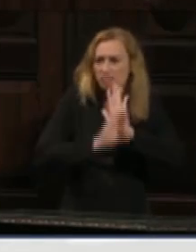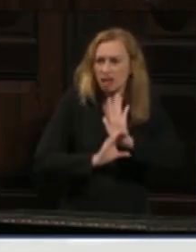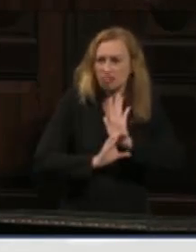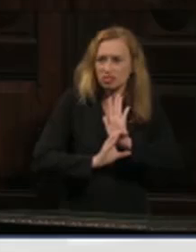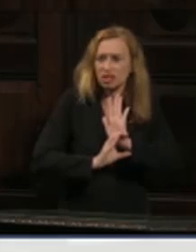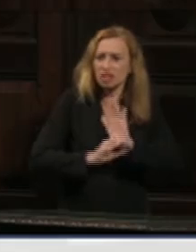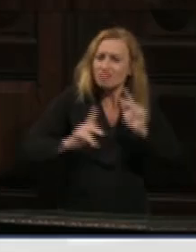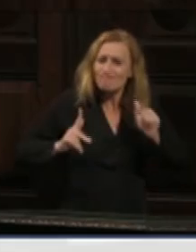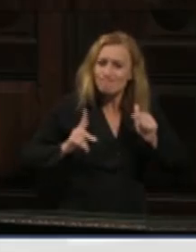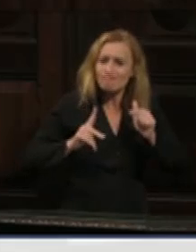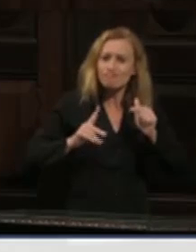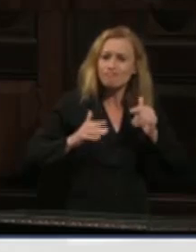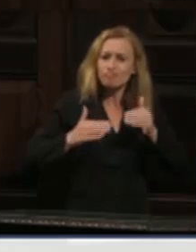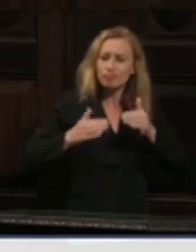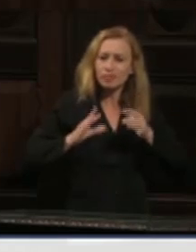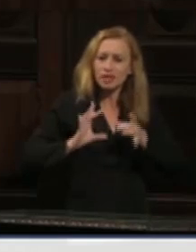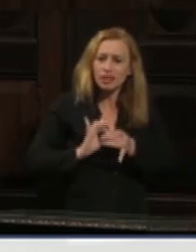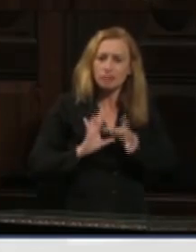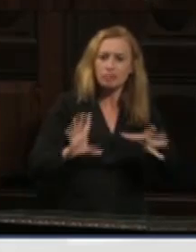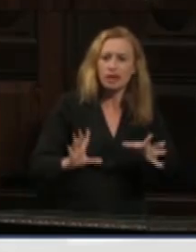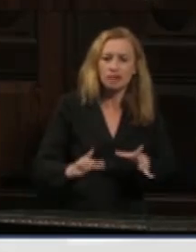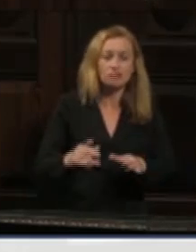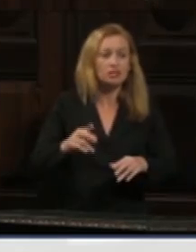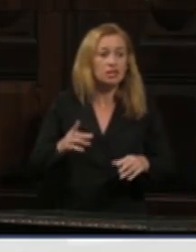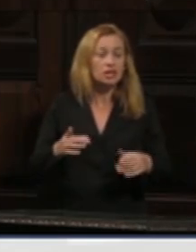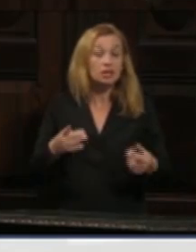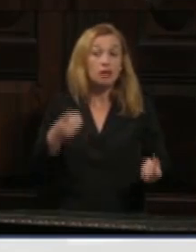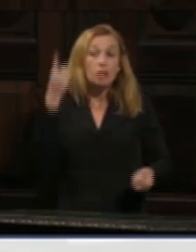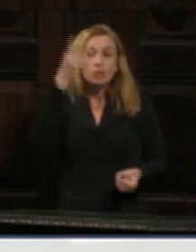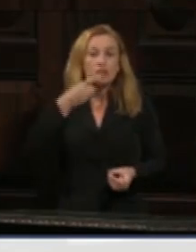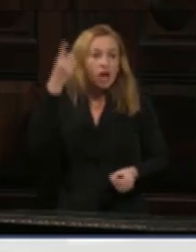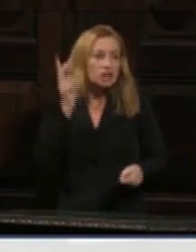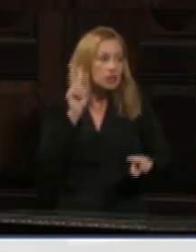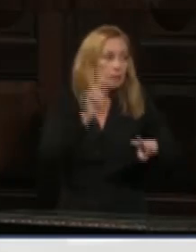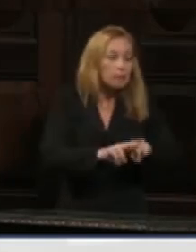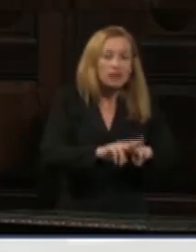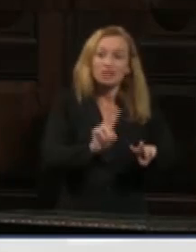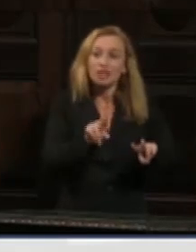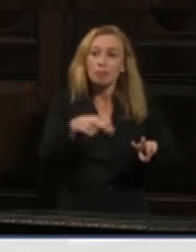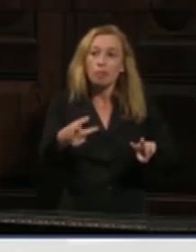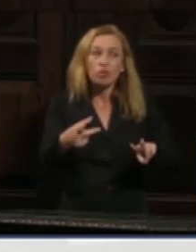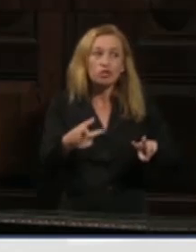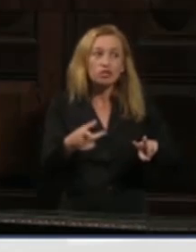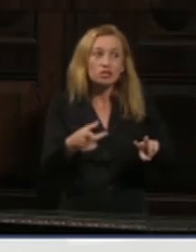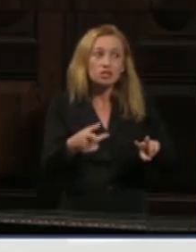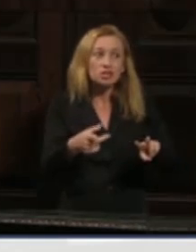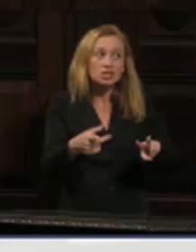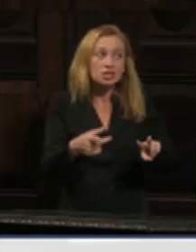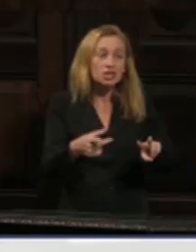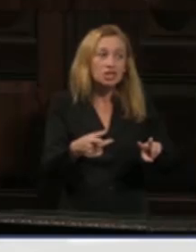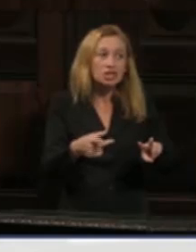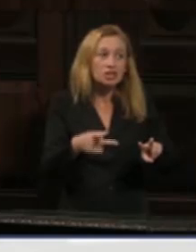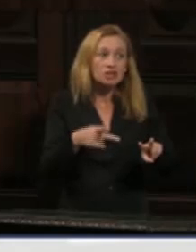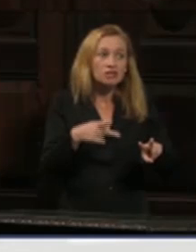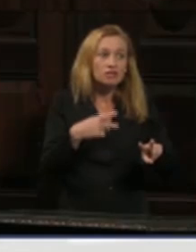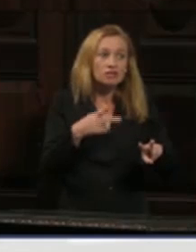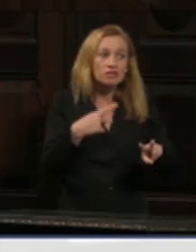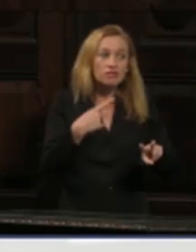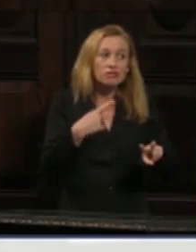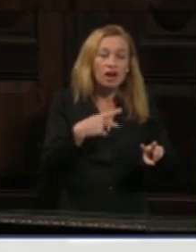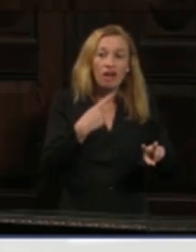que permita deputado preso tirar licença. Porque deputado